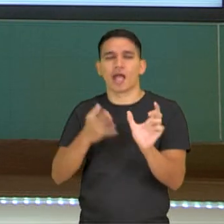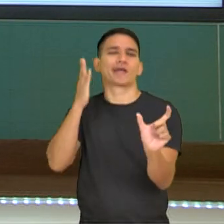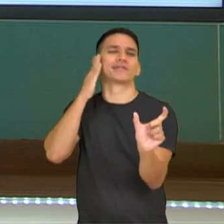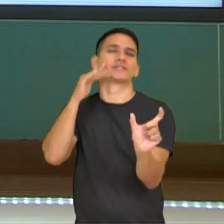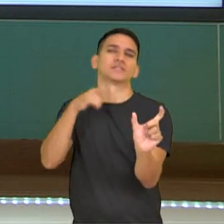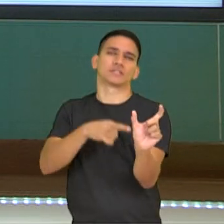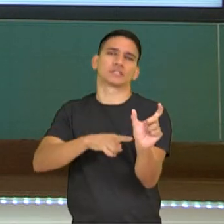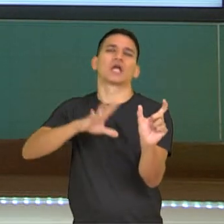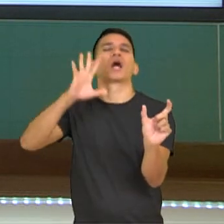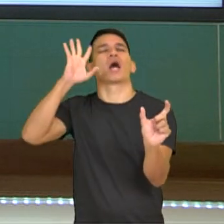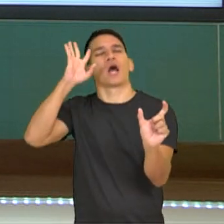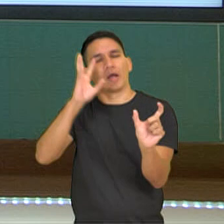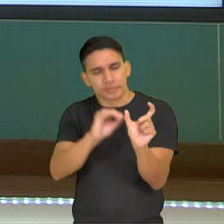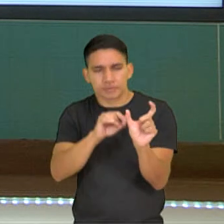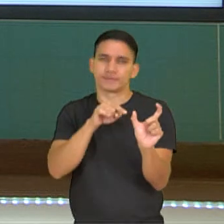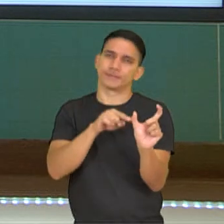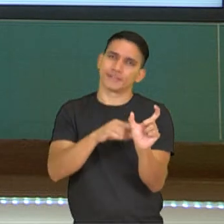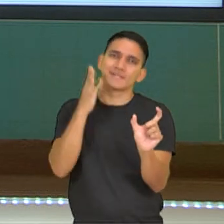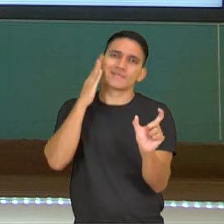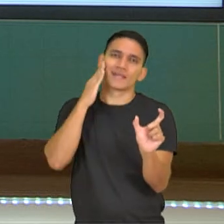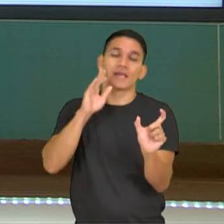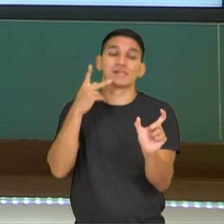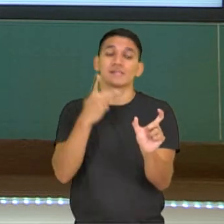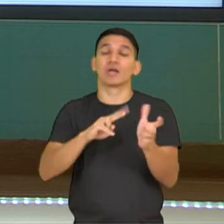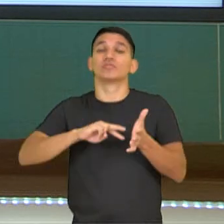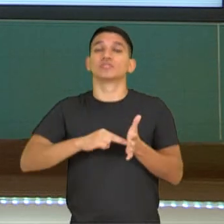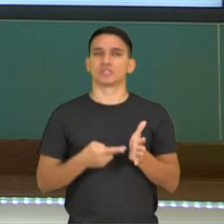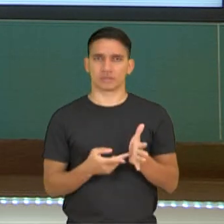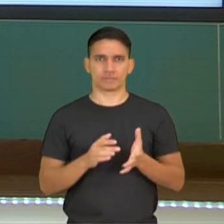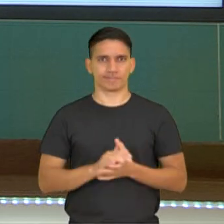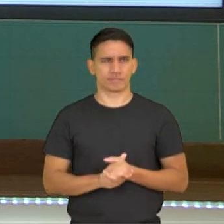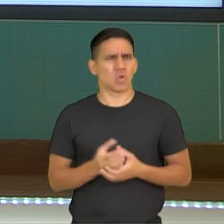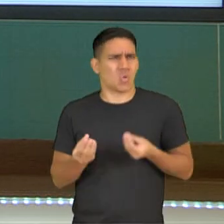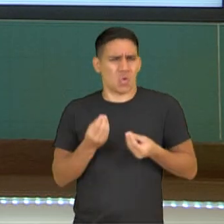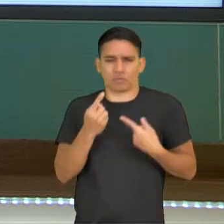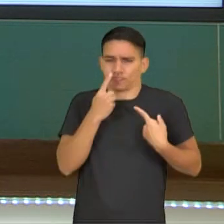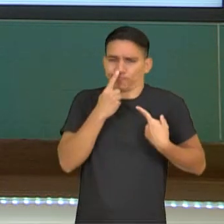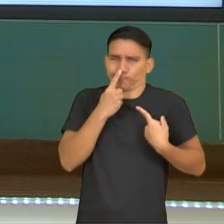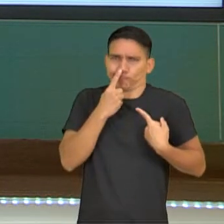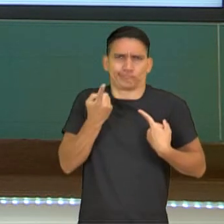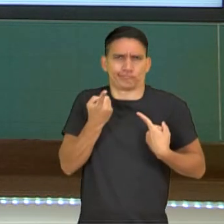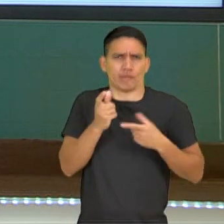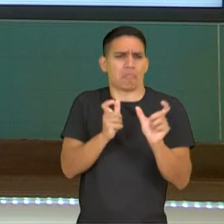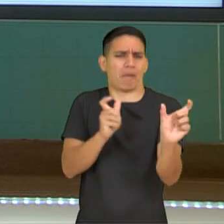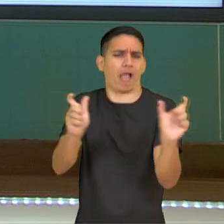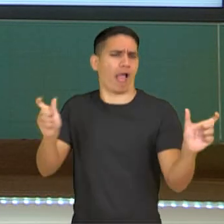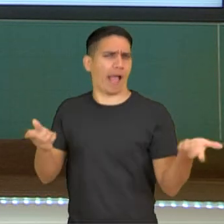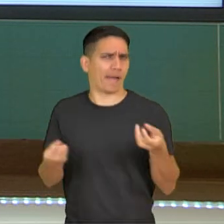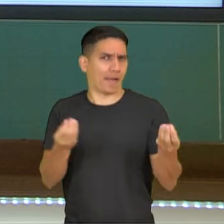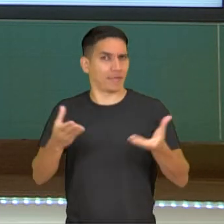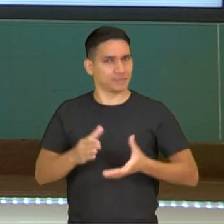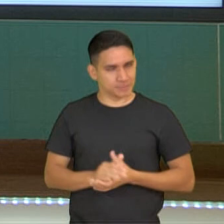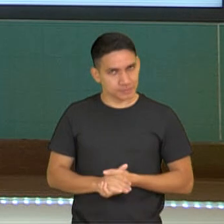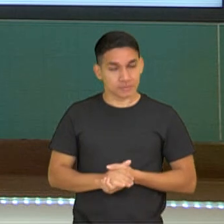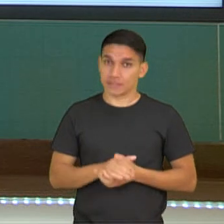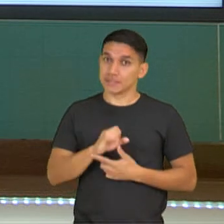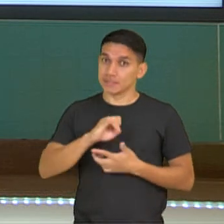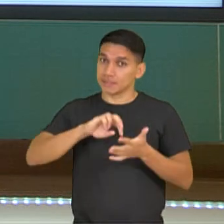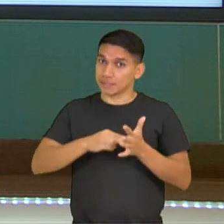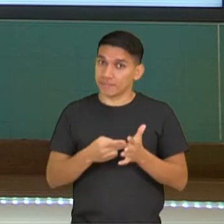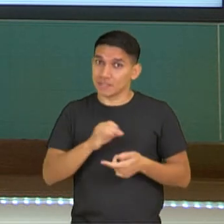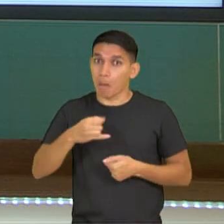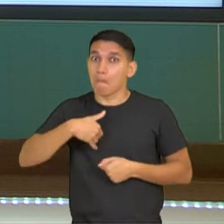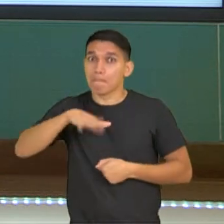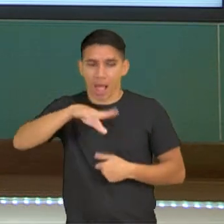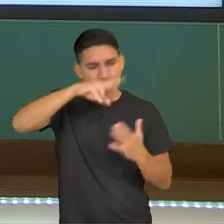o significado delas, né? Como que eu tenho intimidade? Como que eu conquisto a intimidade com as palavras? Quanto mais eu